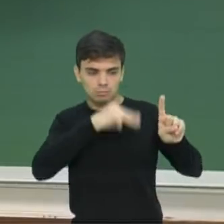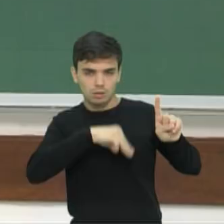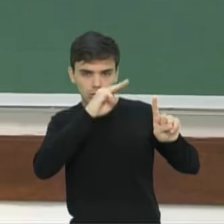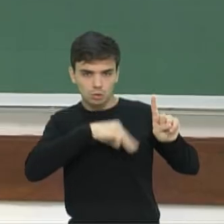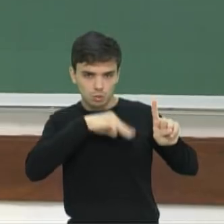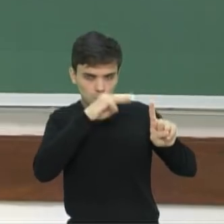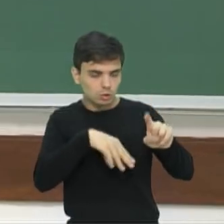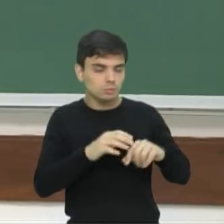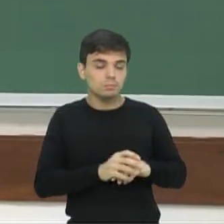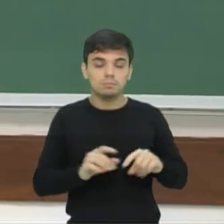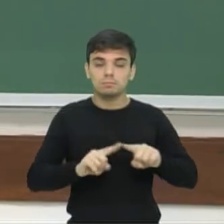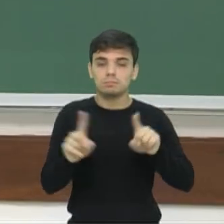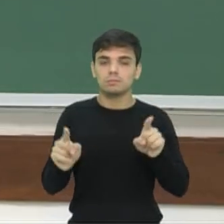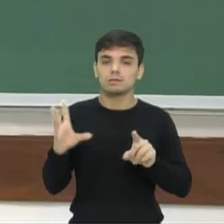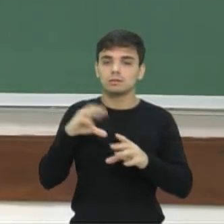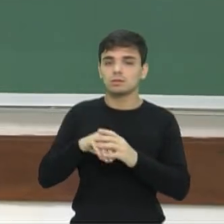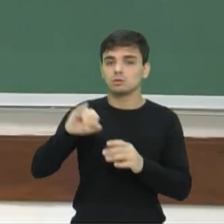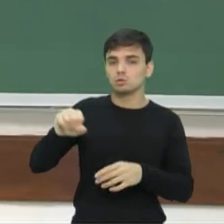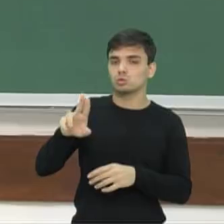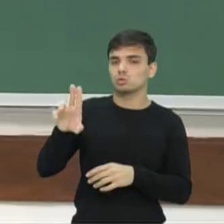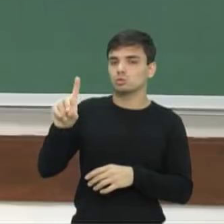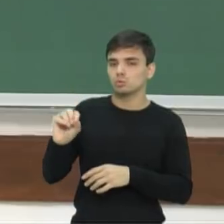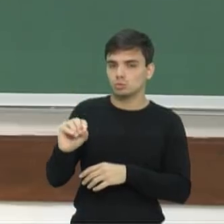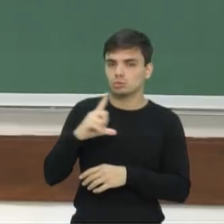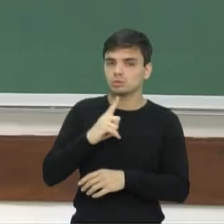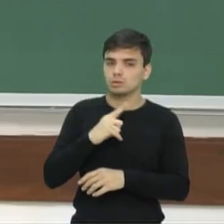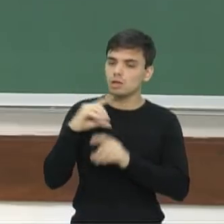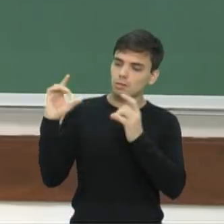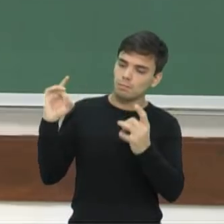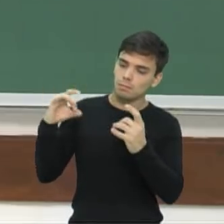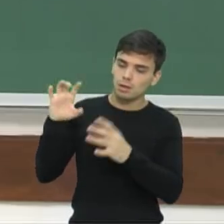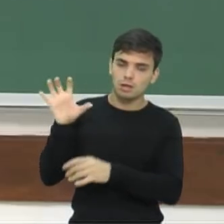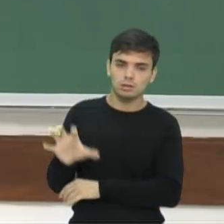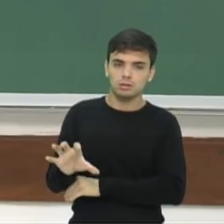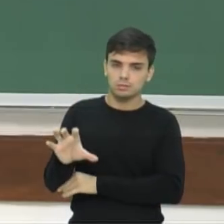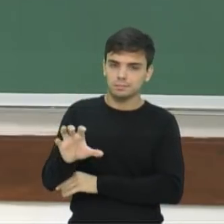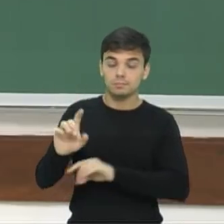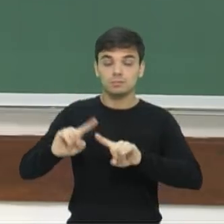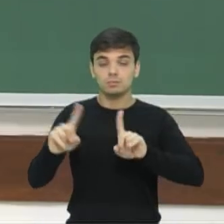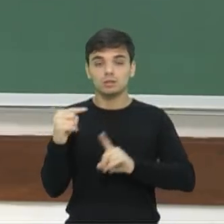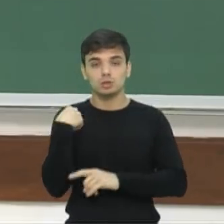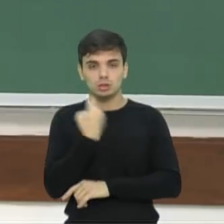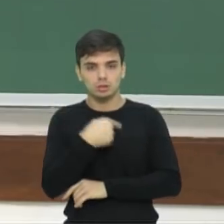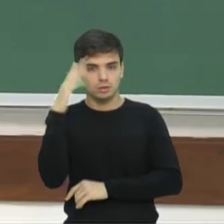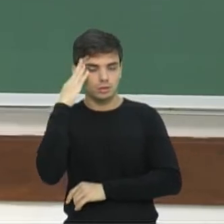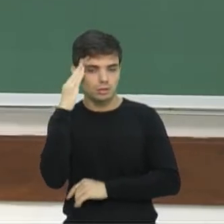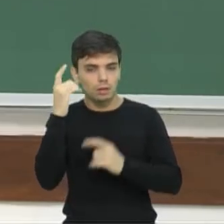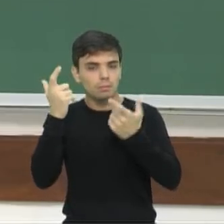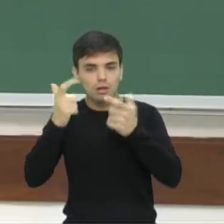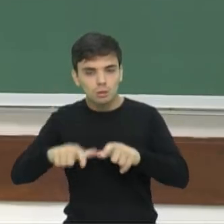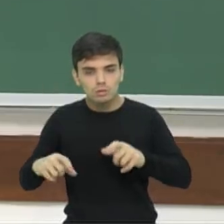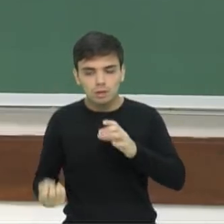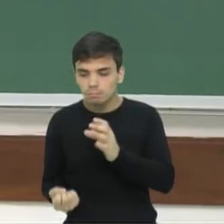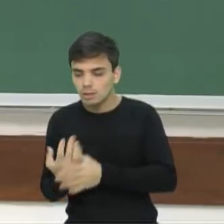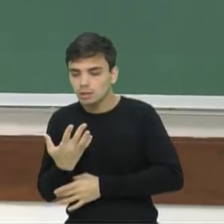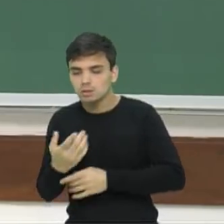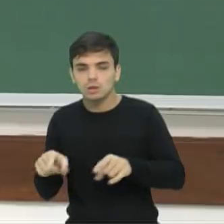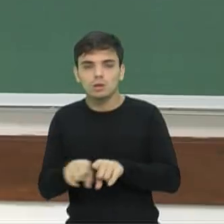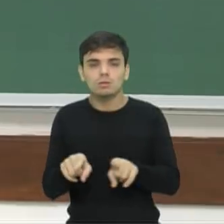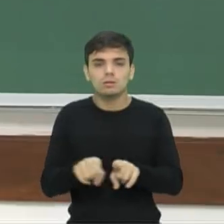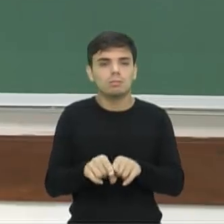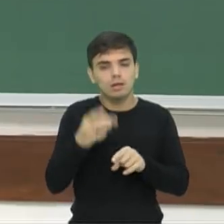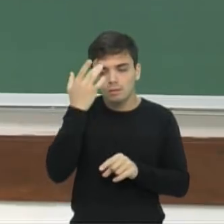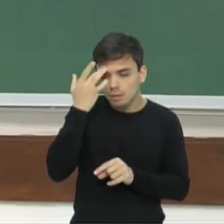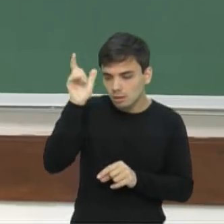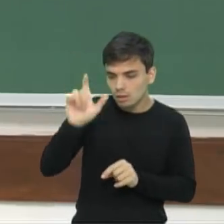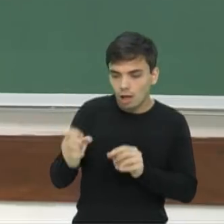judô, existe essa especificidade. Então, no judô nós sabemos realmente quando foi criado, quem criou e o local que foi criado,